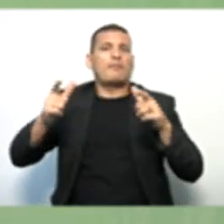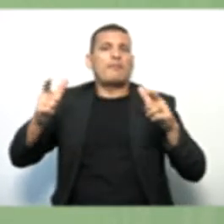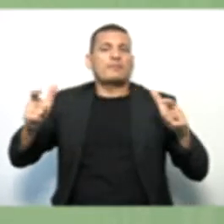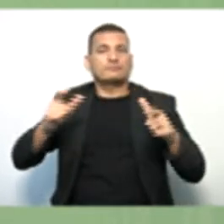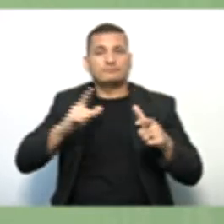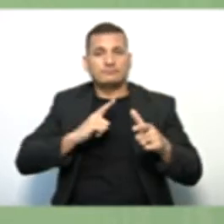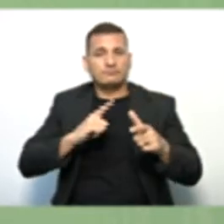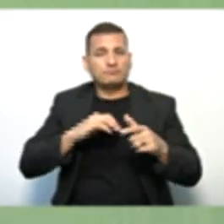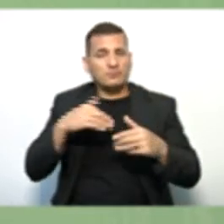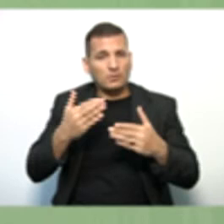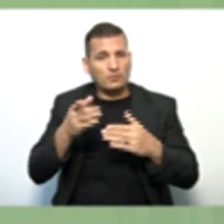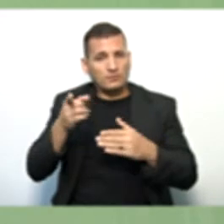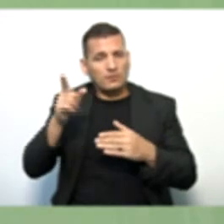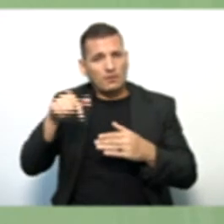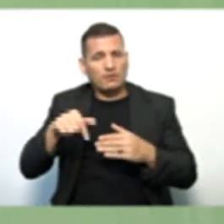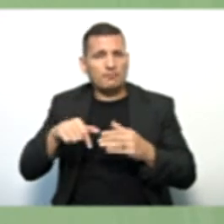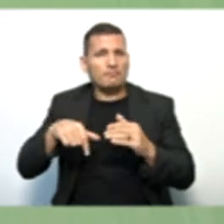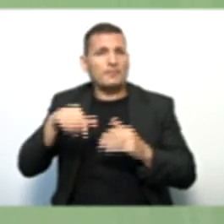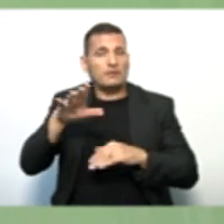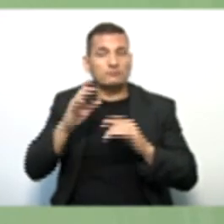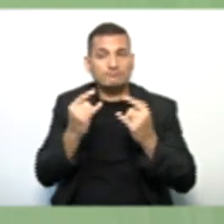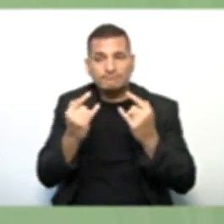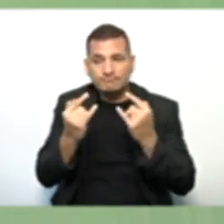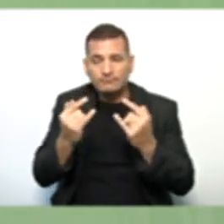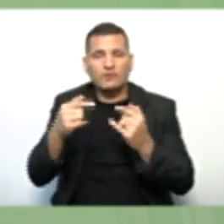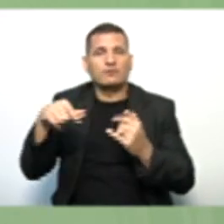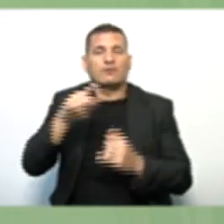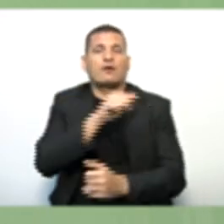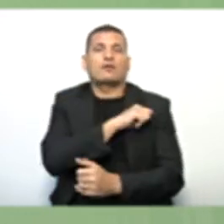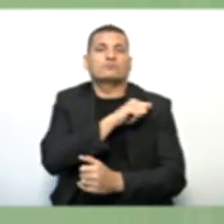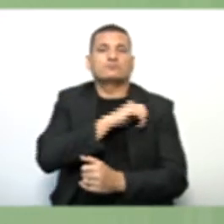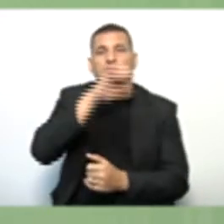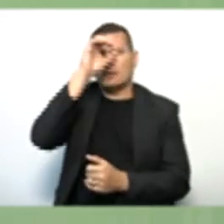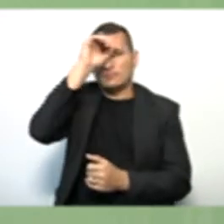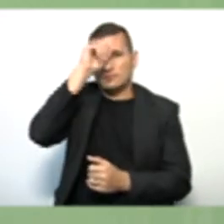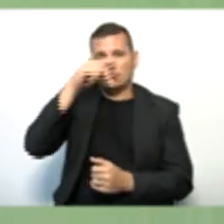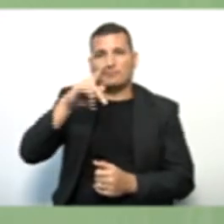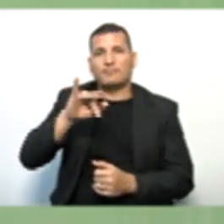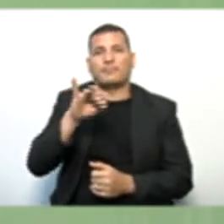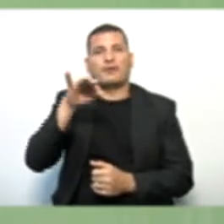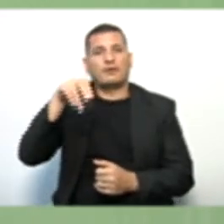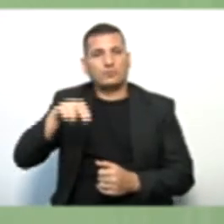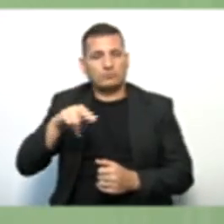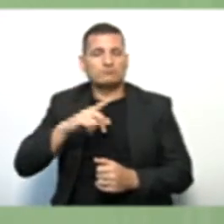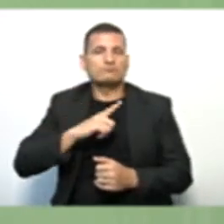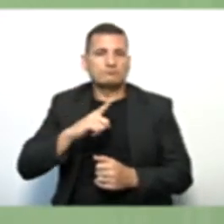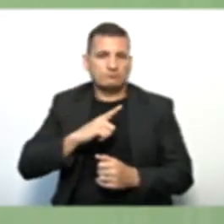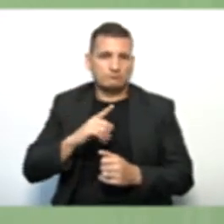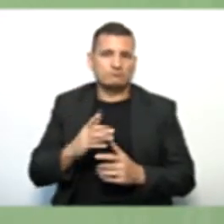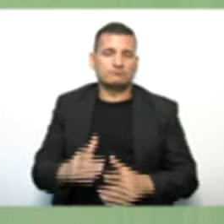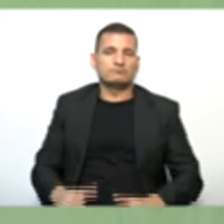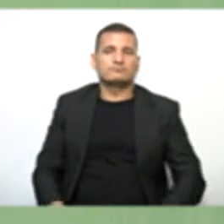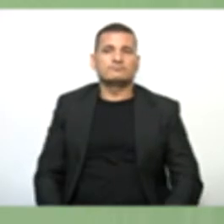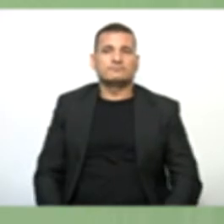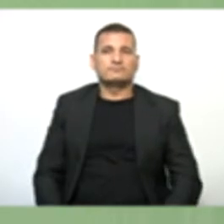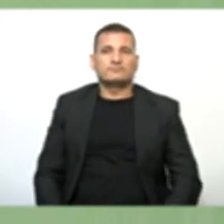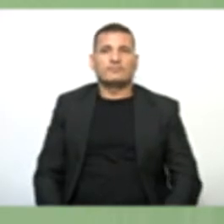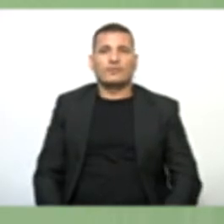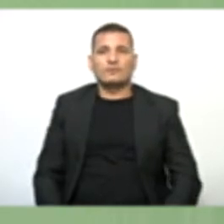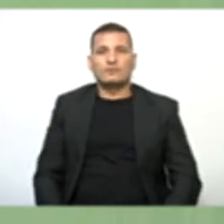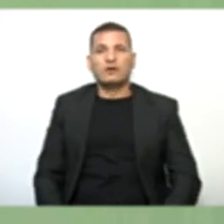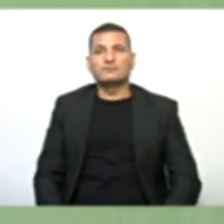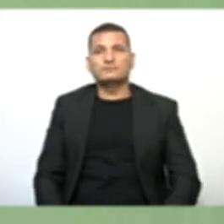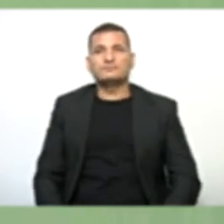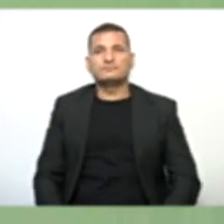Então isso é mais um atrativo para nossos alunos aprenderem Python. O Python está subindo muito nos degraus das linguagens de